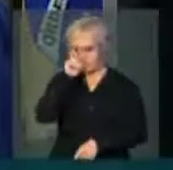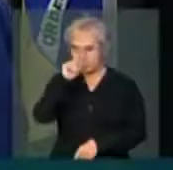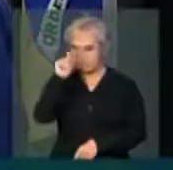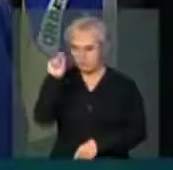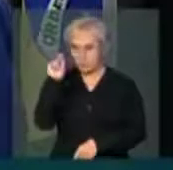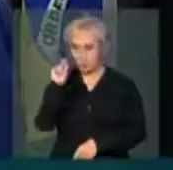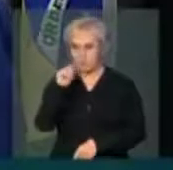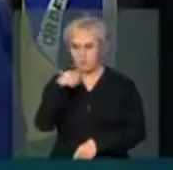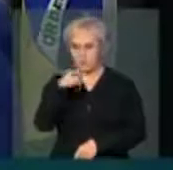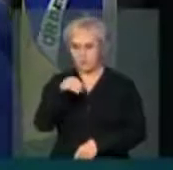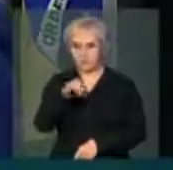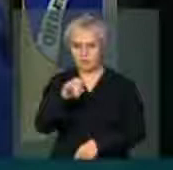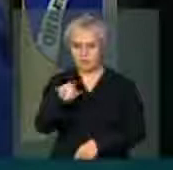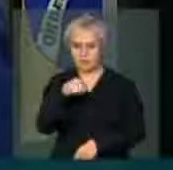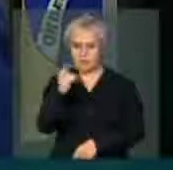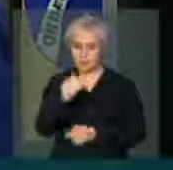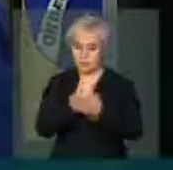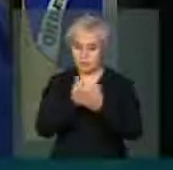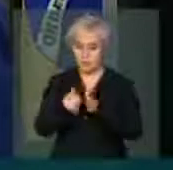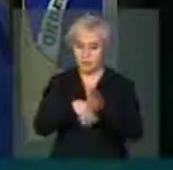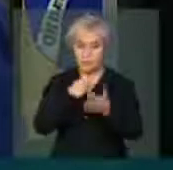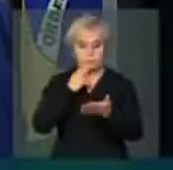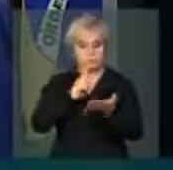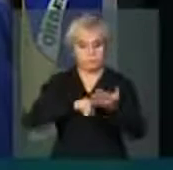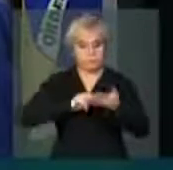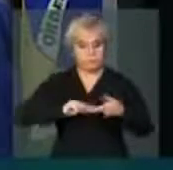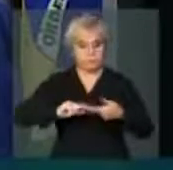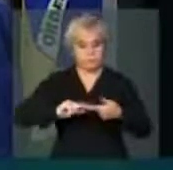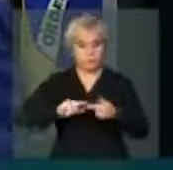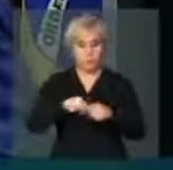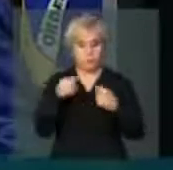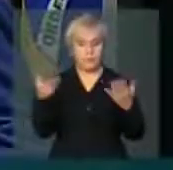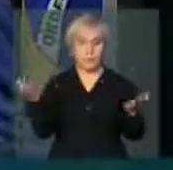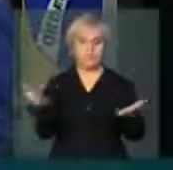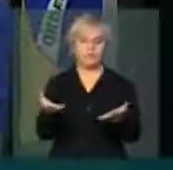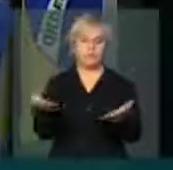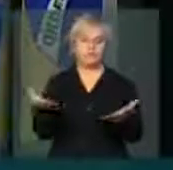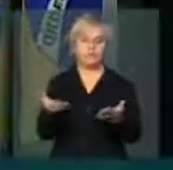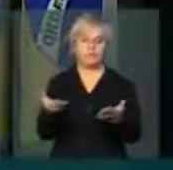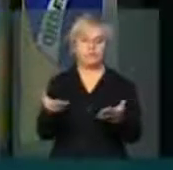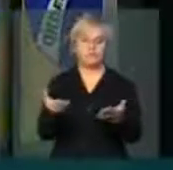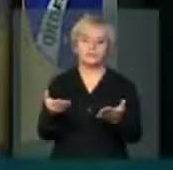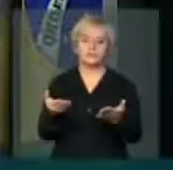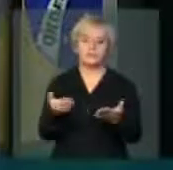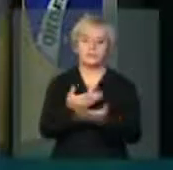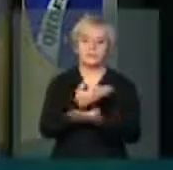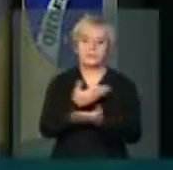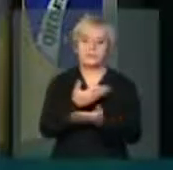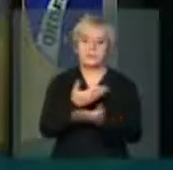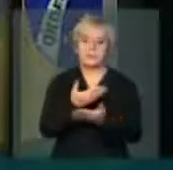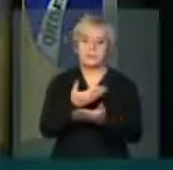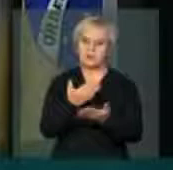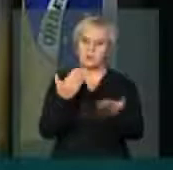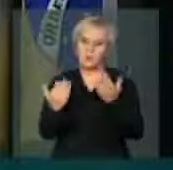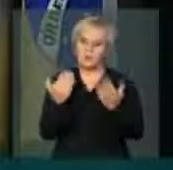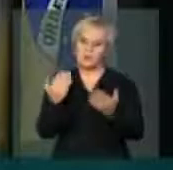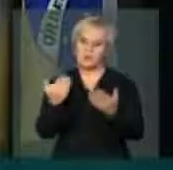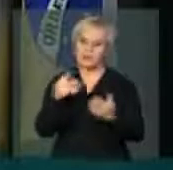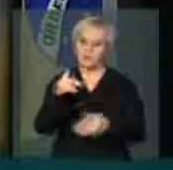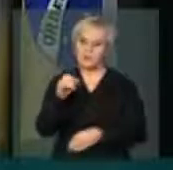mensalão estava nos Correios, mas no que hoje, perto do Petrolão, parece